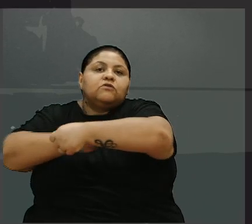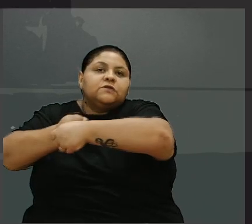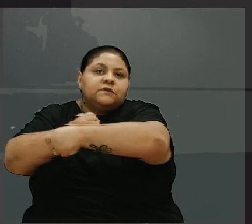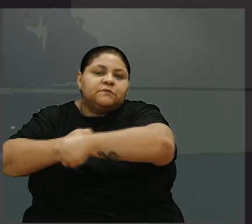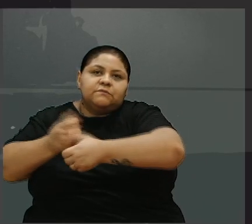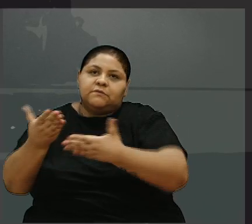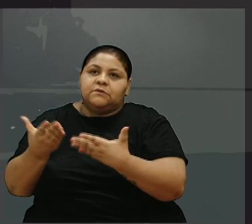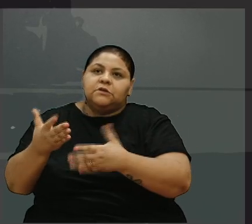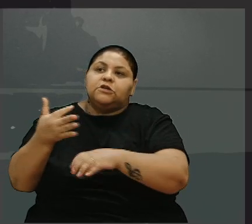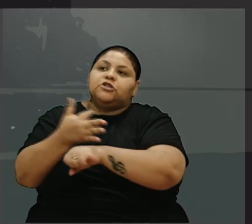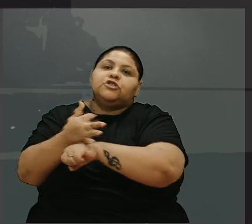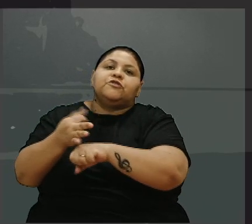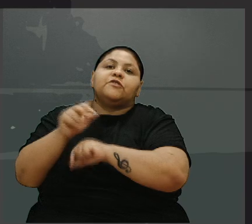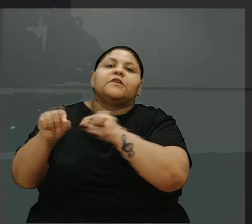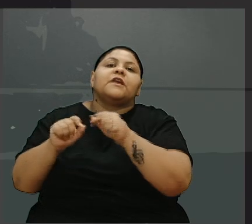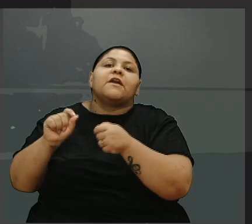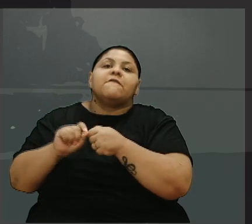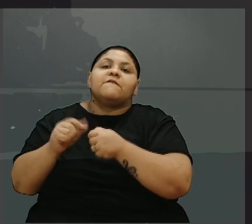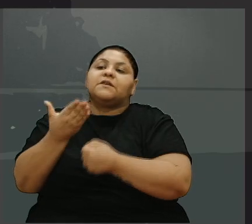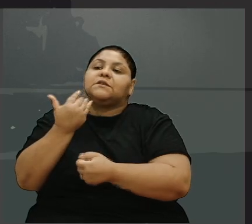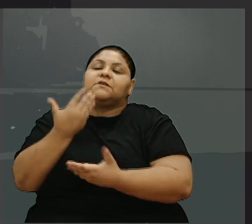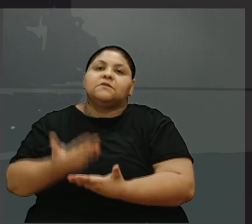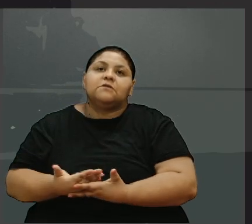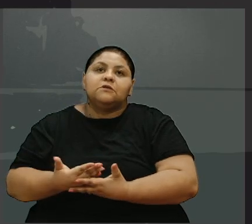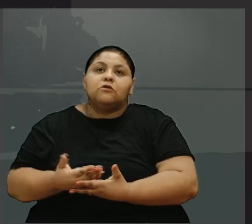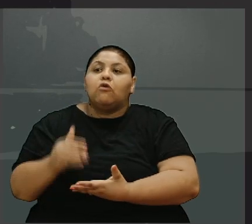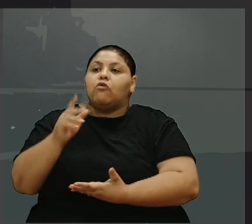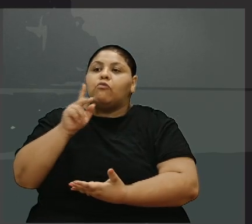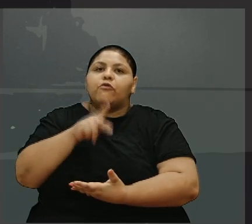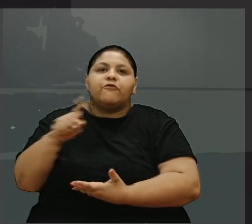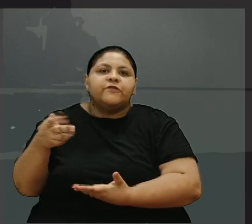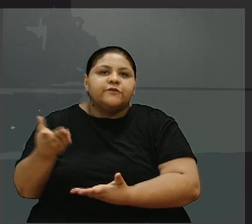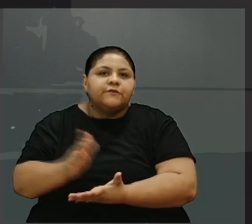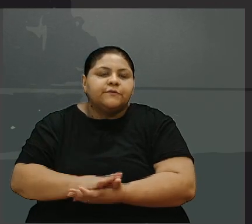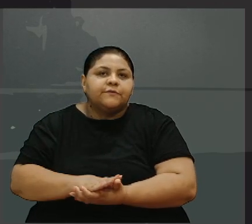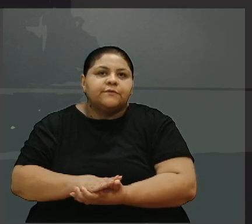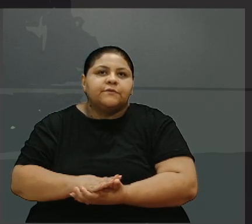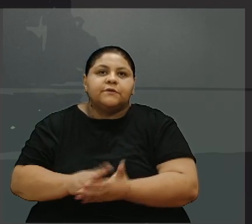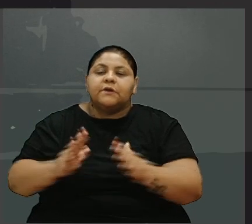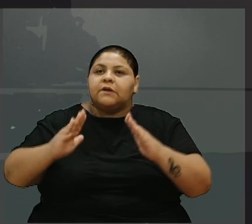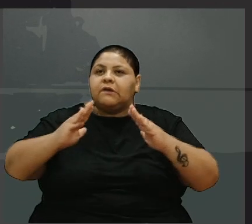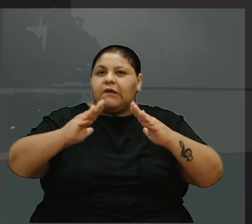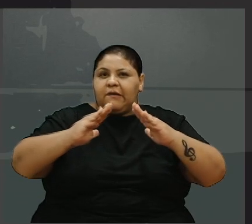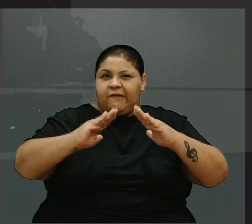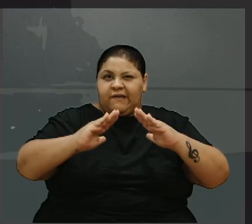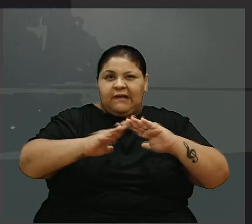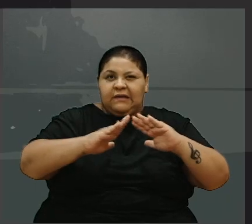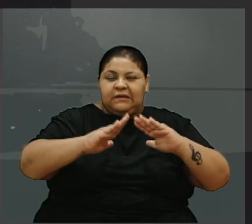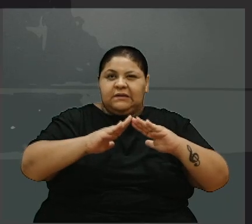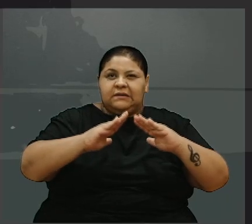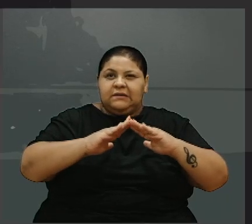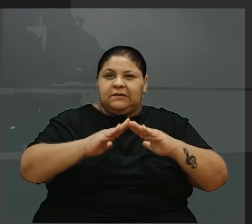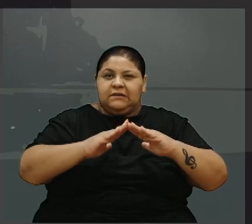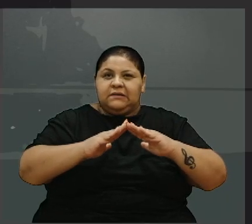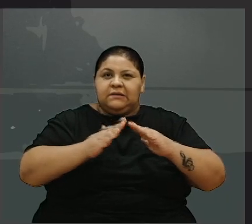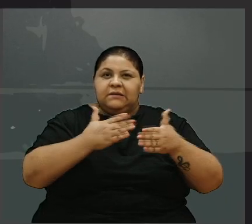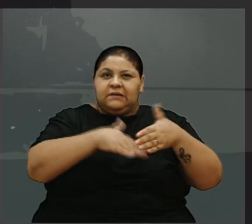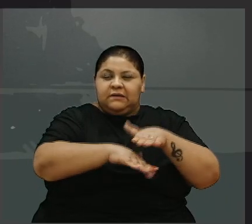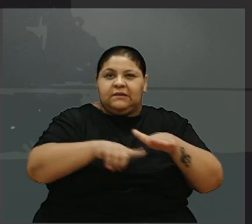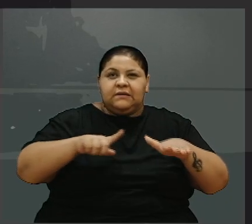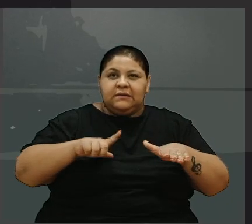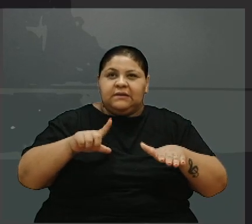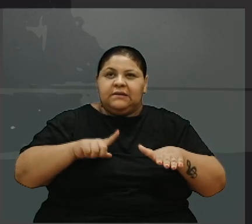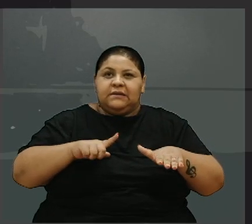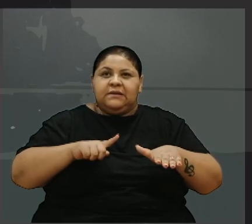que sai de férias, quem que faz a alimentação? Um educador. Então, as casas inclusivas, os profissionais têm que